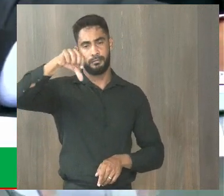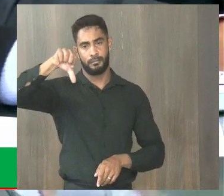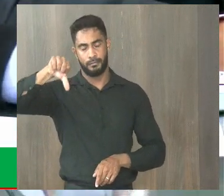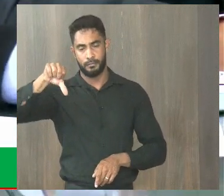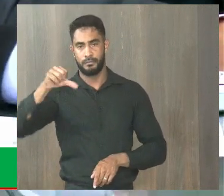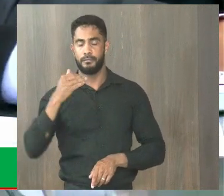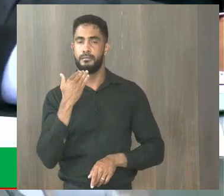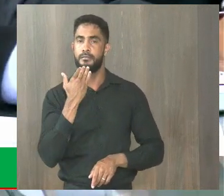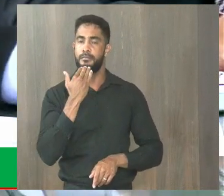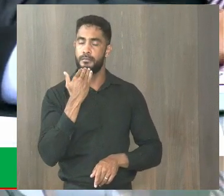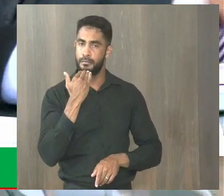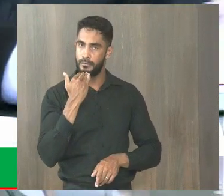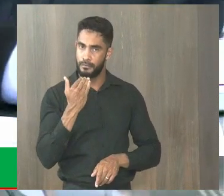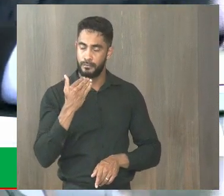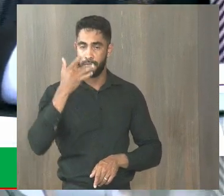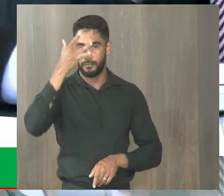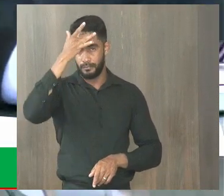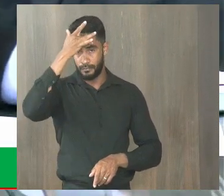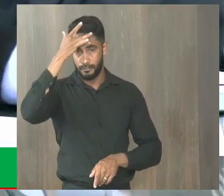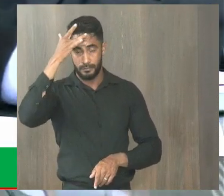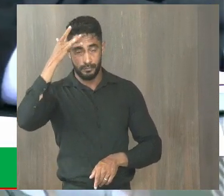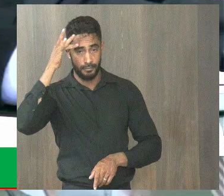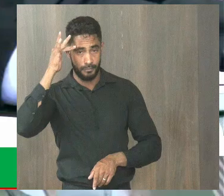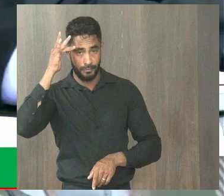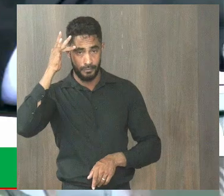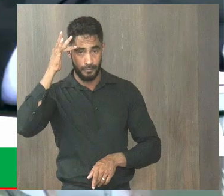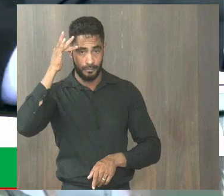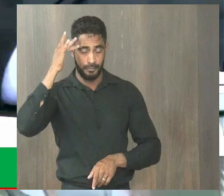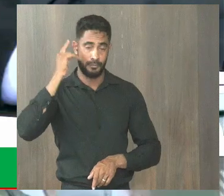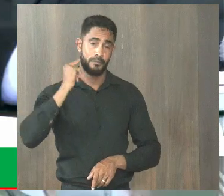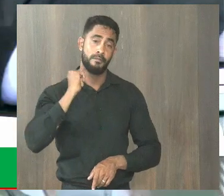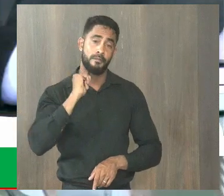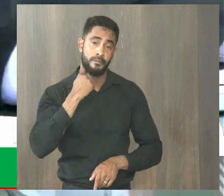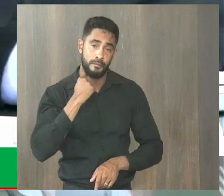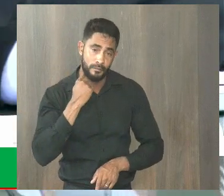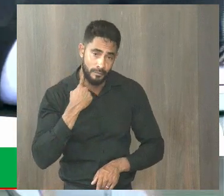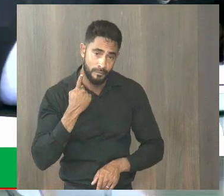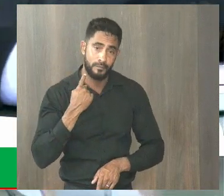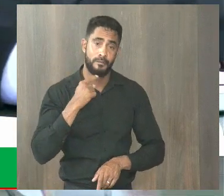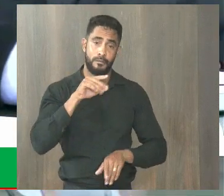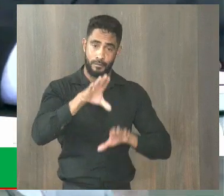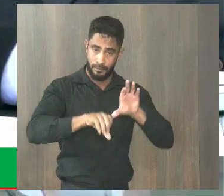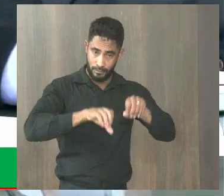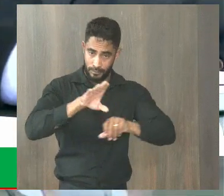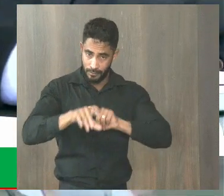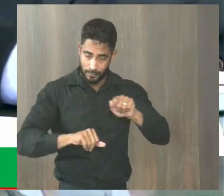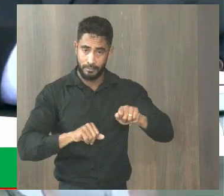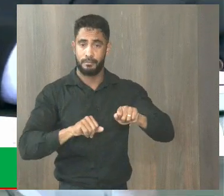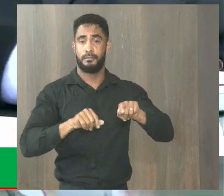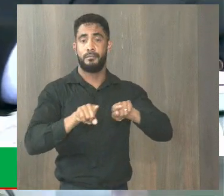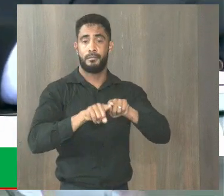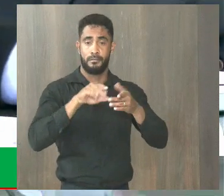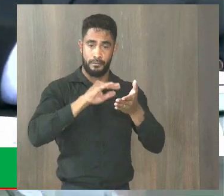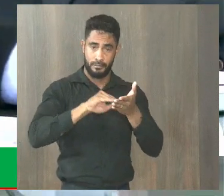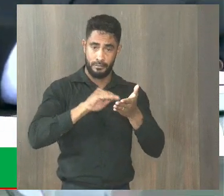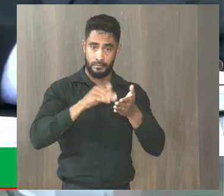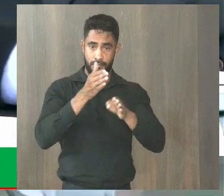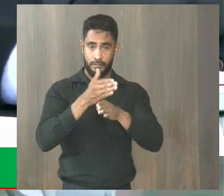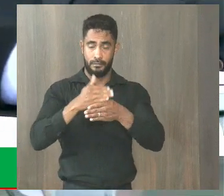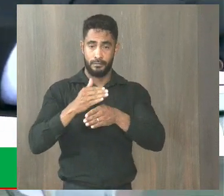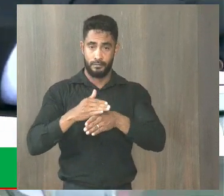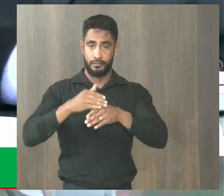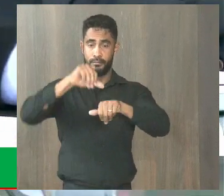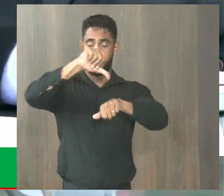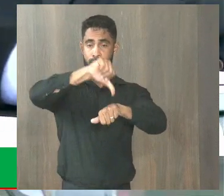pedindo aí o pessoal da coleta de lixo, né, ali a Secretaria de Obra, nosso amigo Carlão aí, colocar um